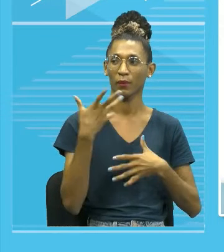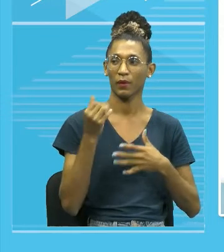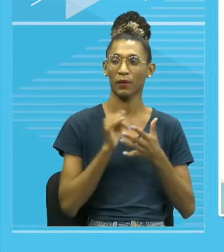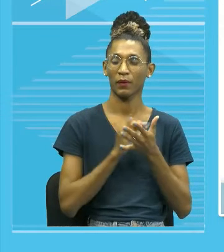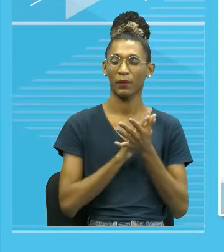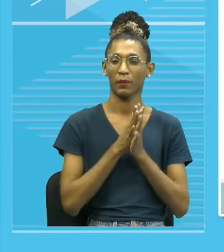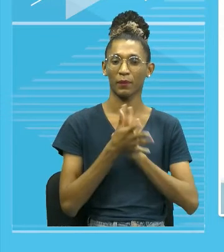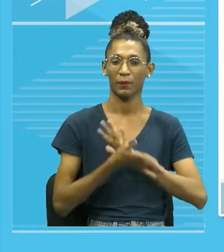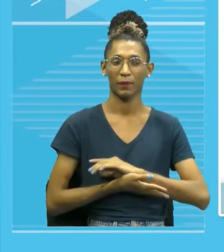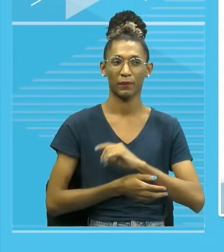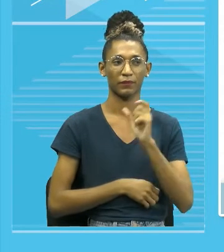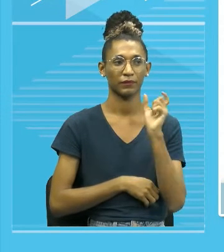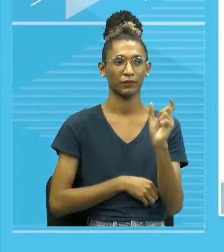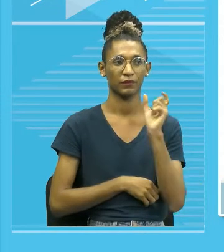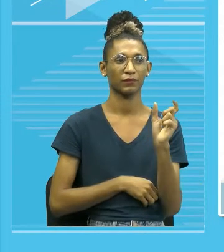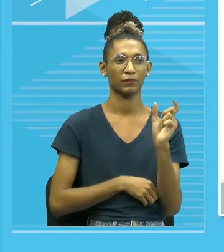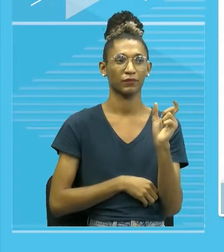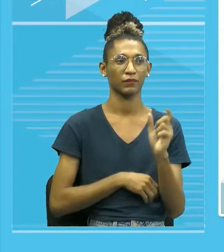prejuicioso